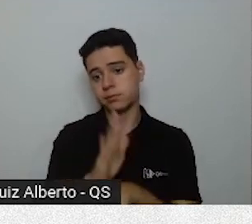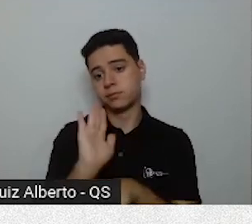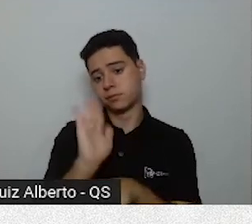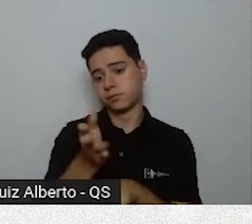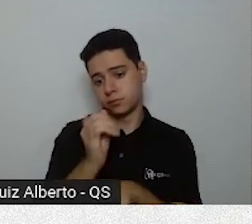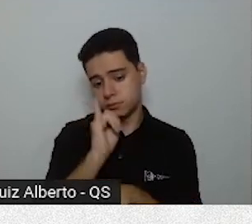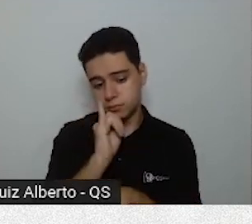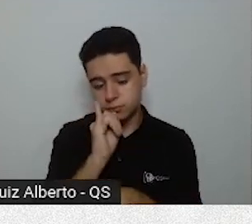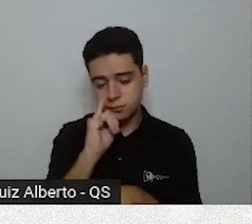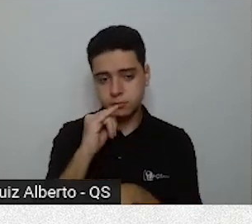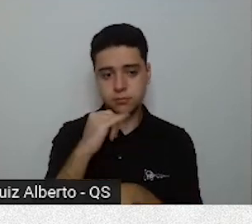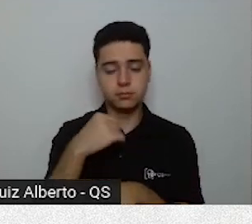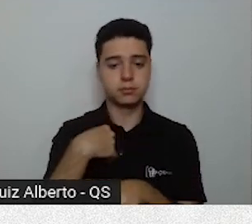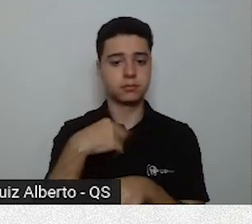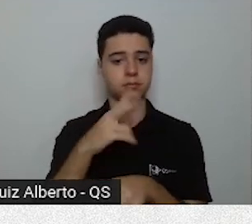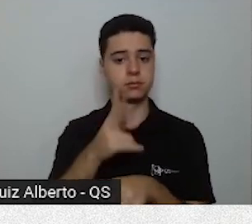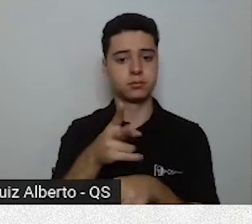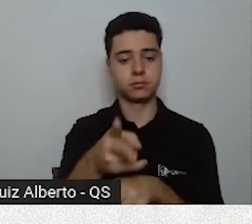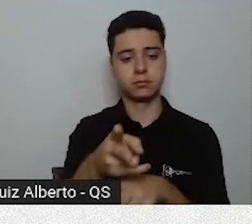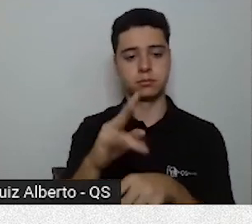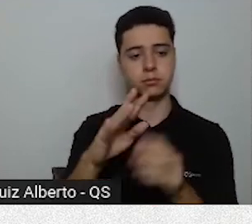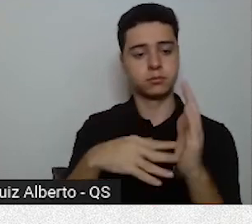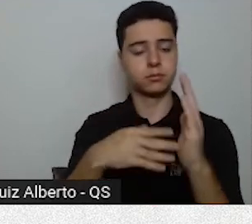fui continuar a minha pintura.